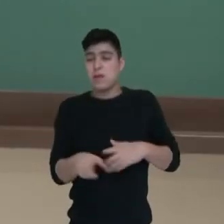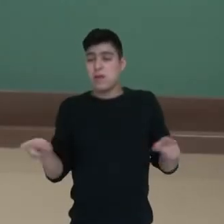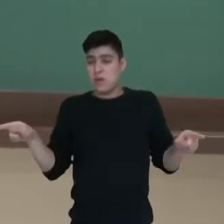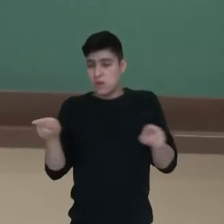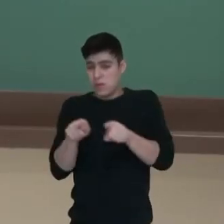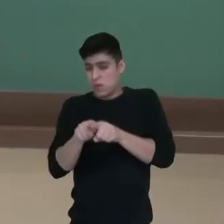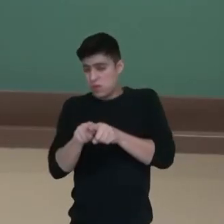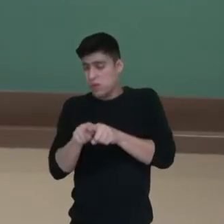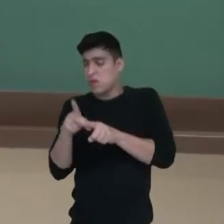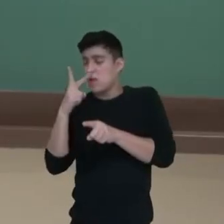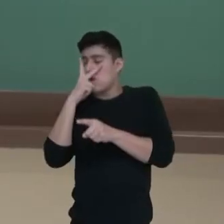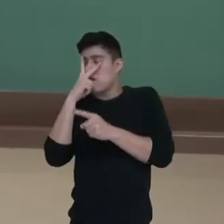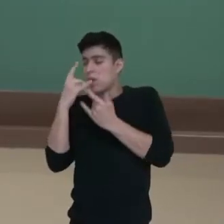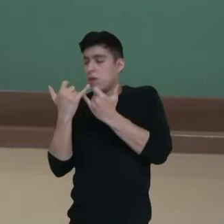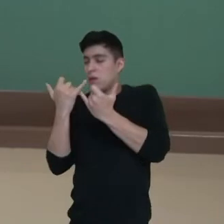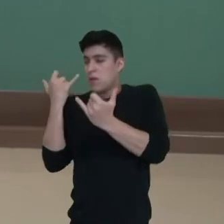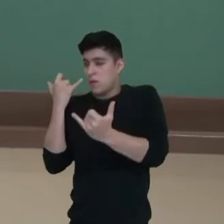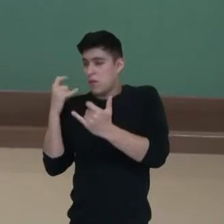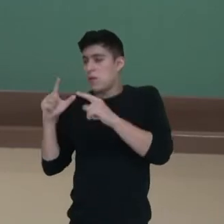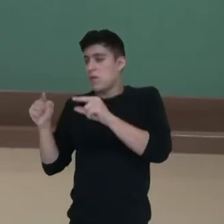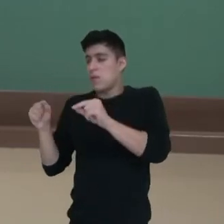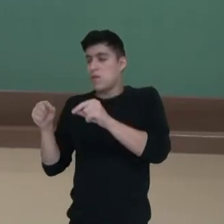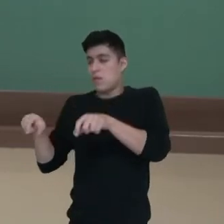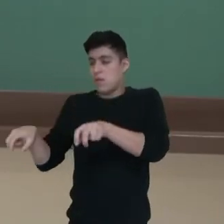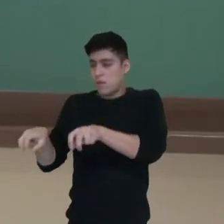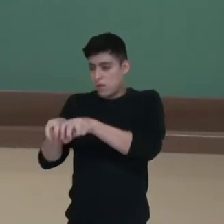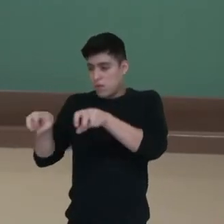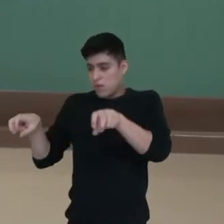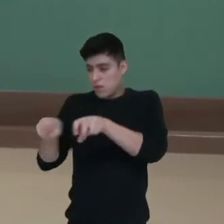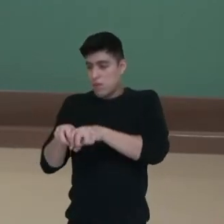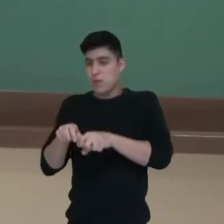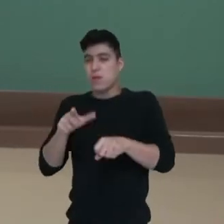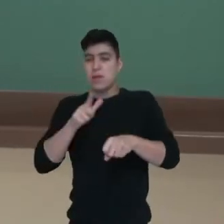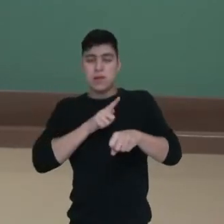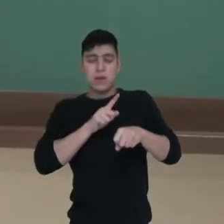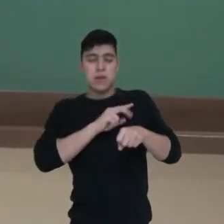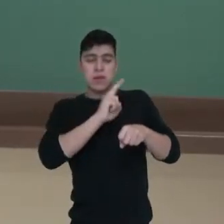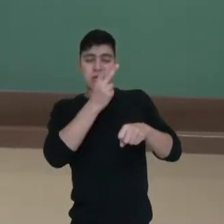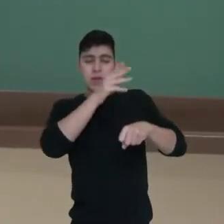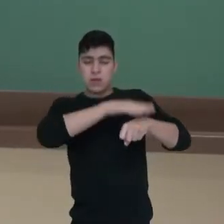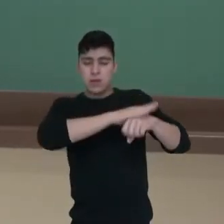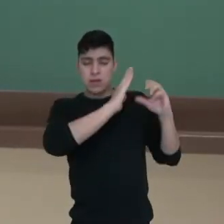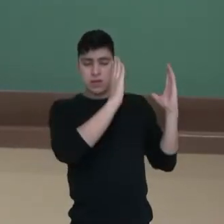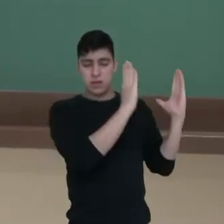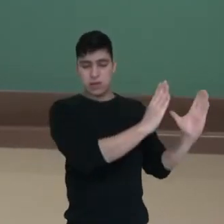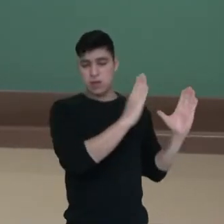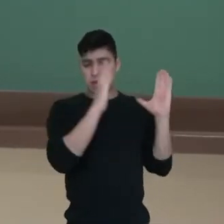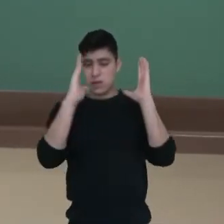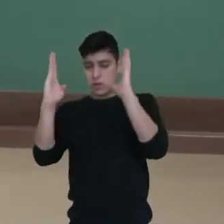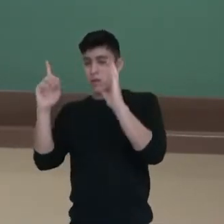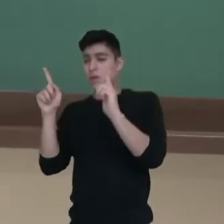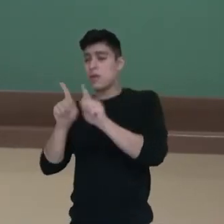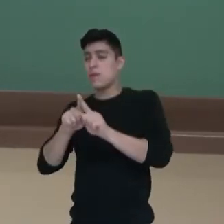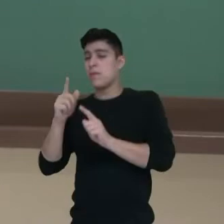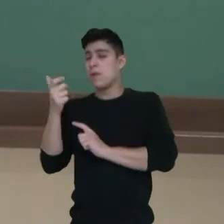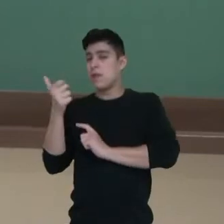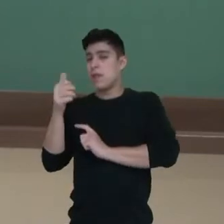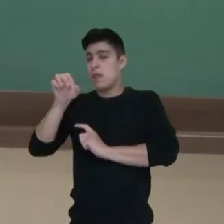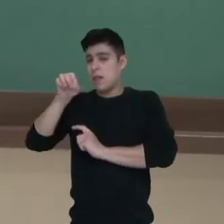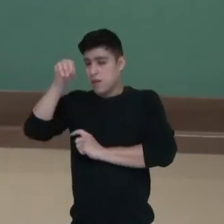né? Parecido com o futsal, ali dois tempos, temos os 10 minutinhos ali